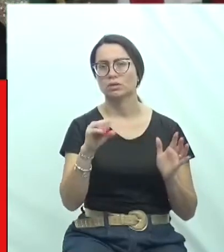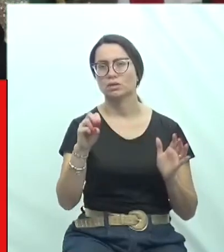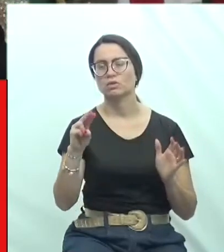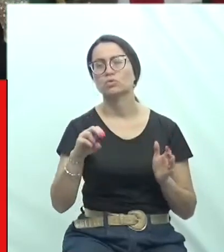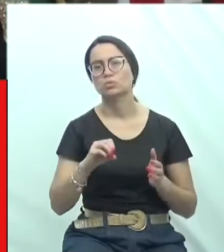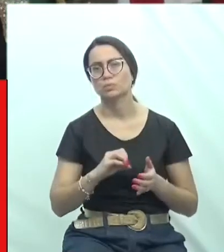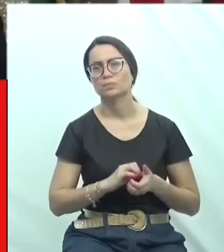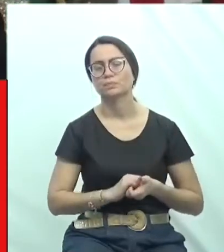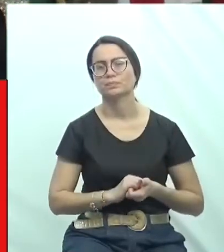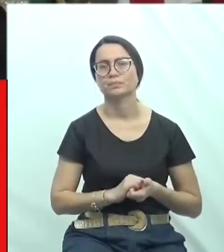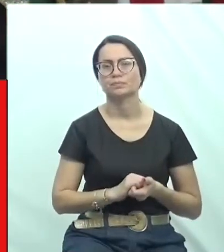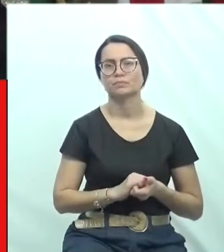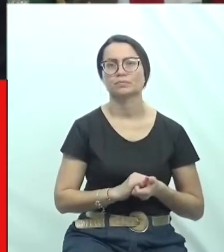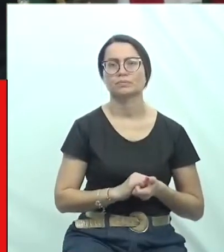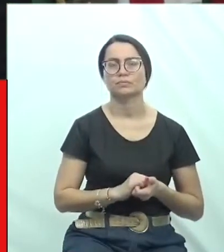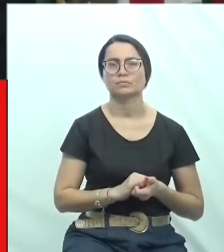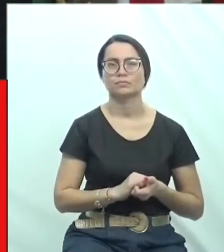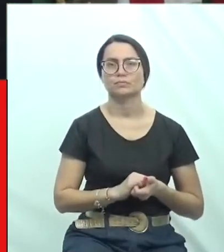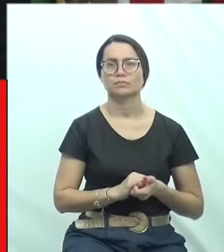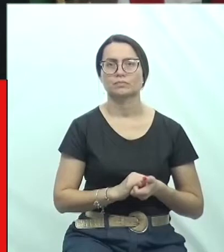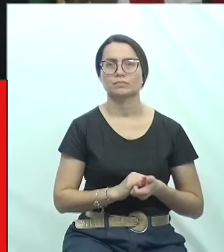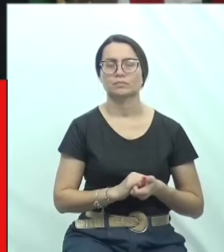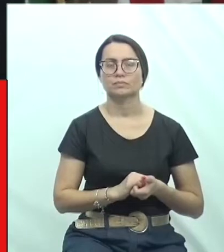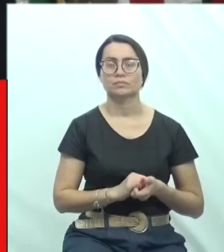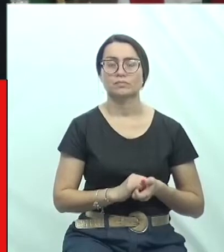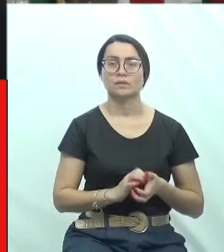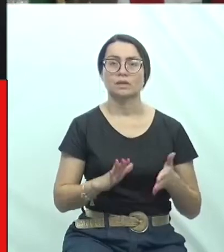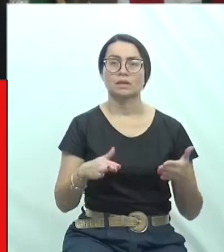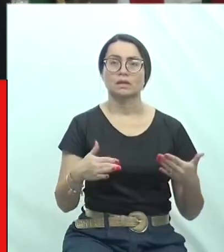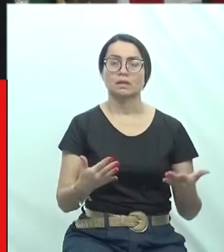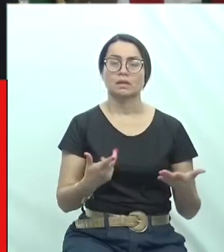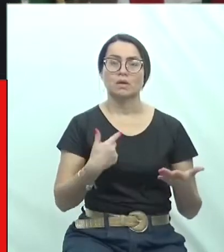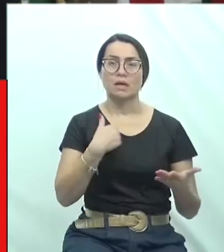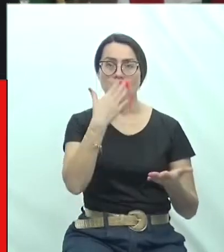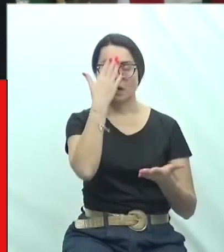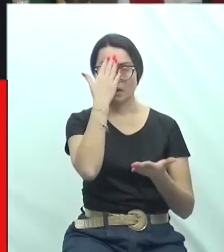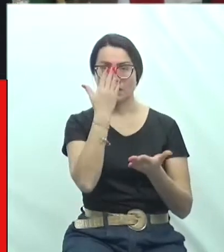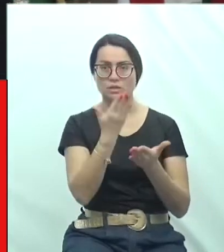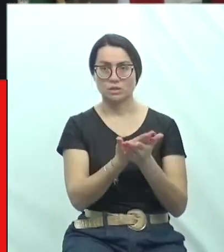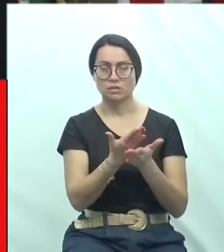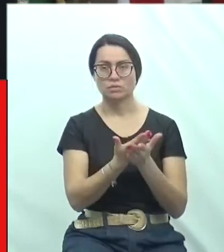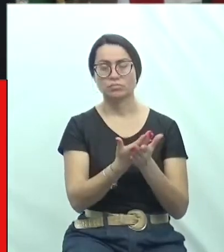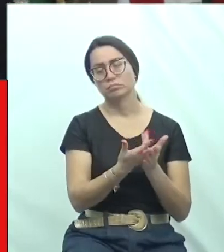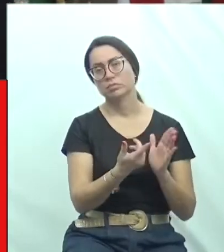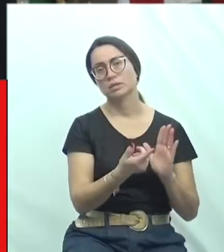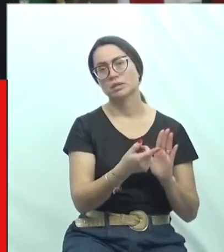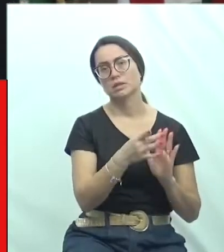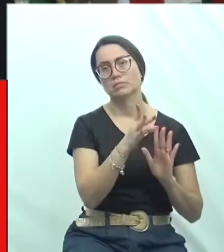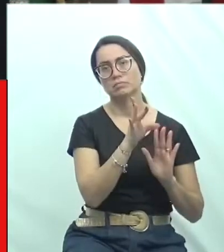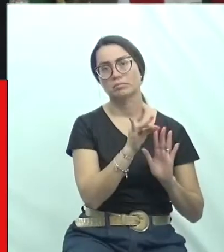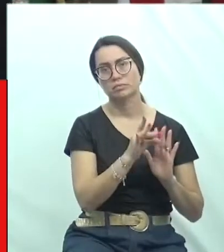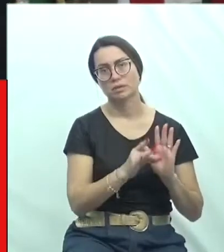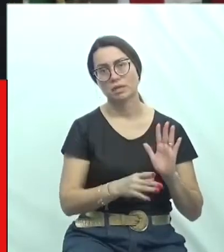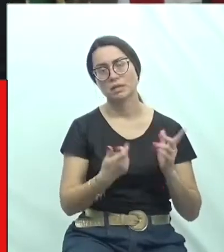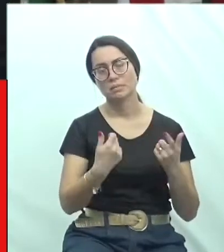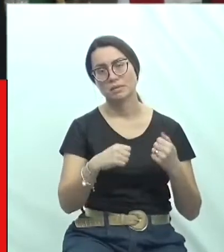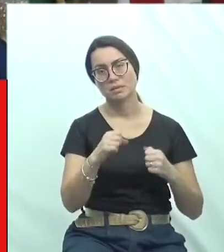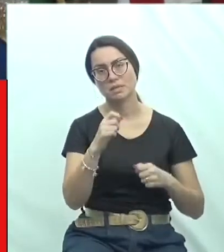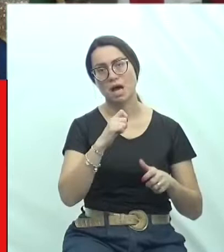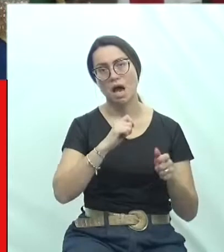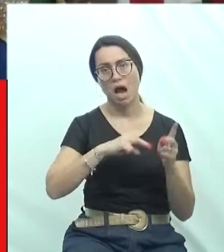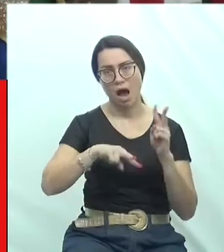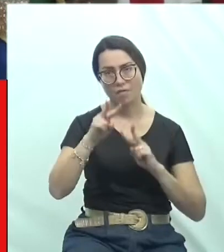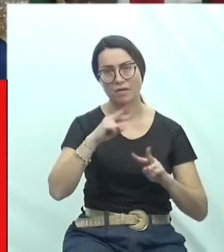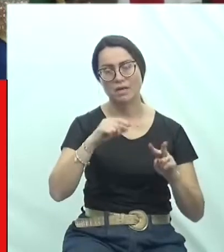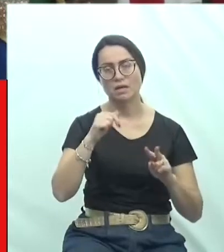da água e esgoto. Então, eu acho que esse é um ponto que nós precisamos rever nessa casa, tá, com relação à lei que o equipamento. A